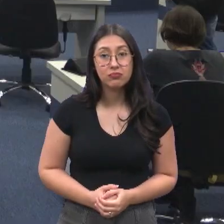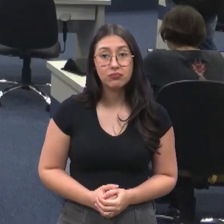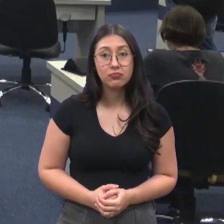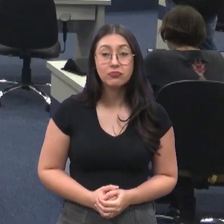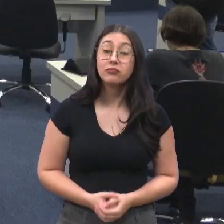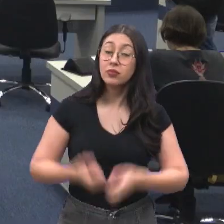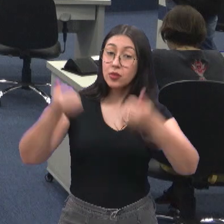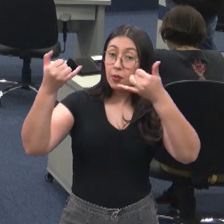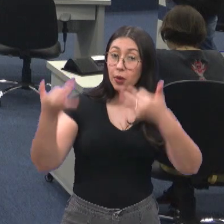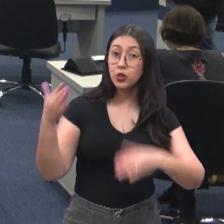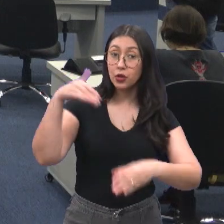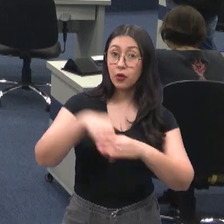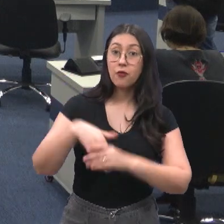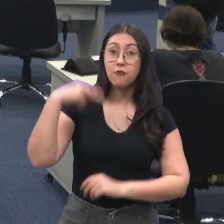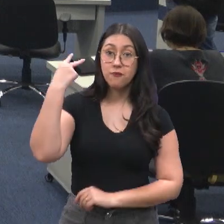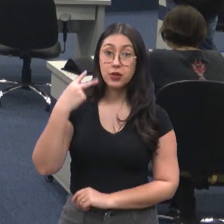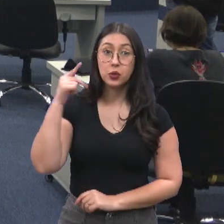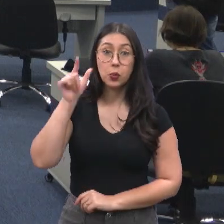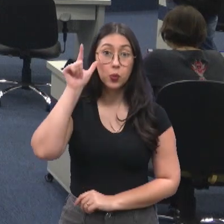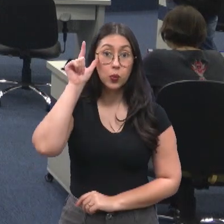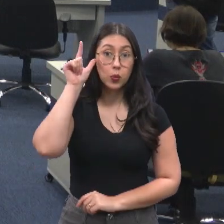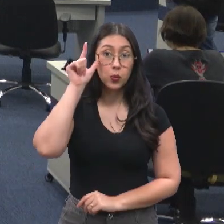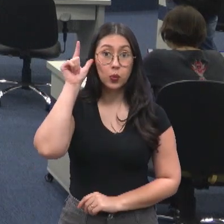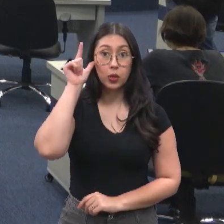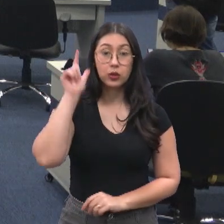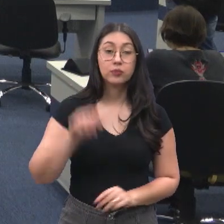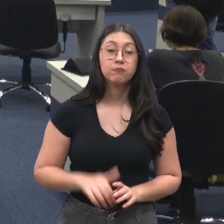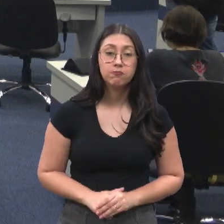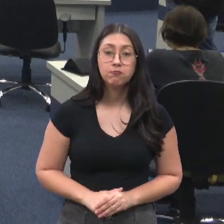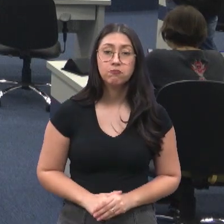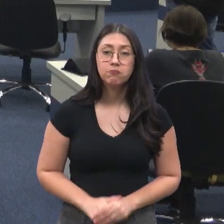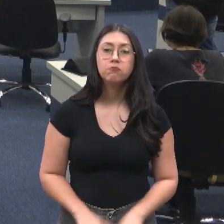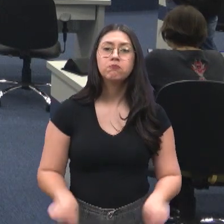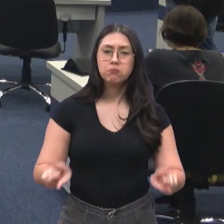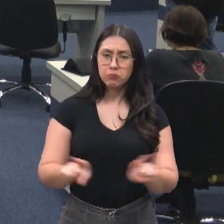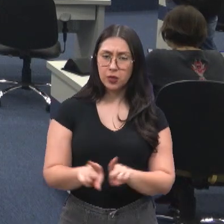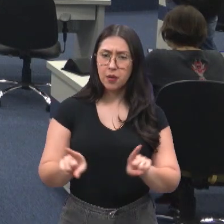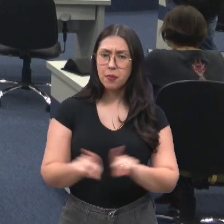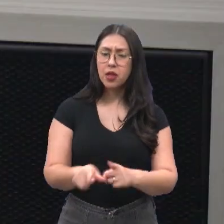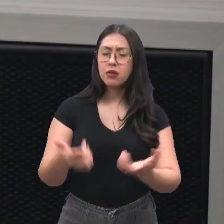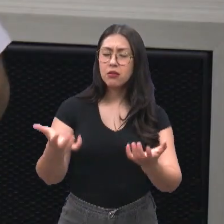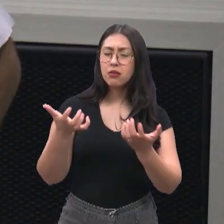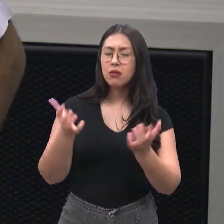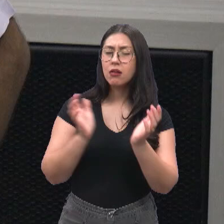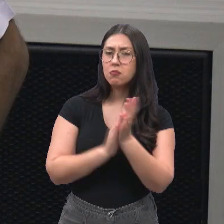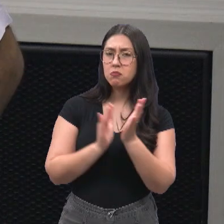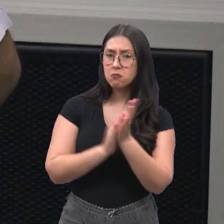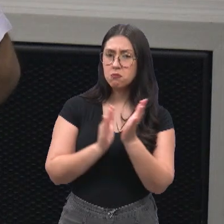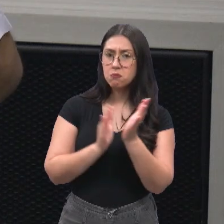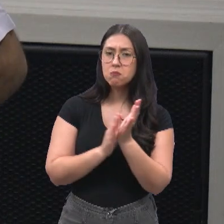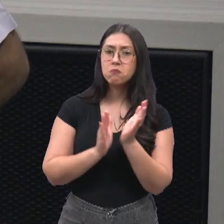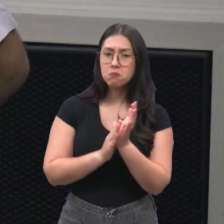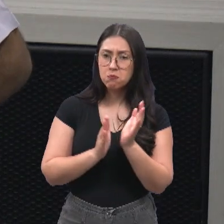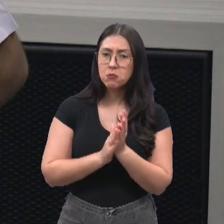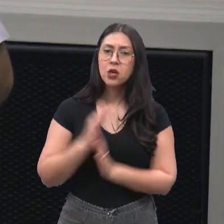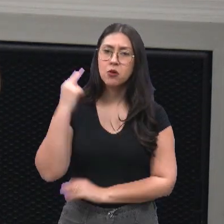Justificativo de votação, vereador Lino Bispo. Também, presidente, quero cumprimentar o vereador Sérgio por essa